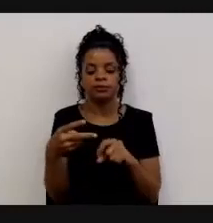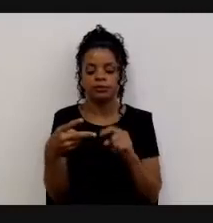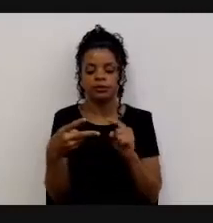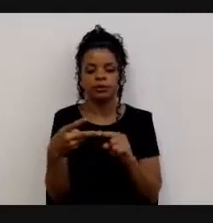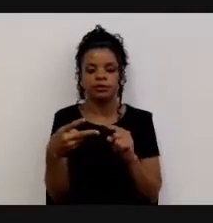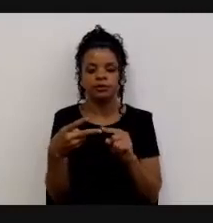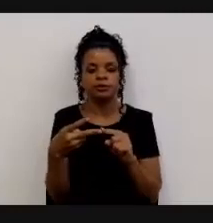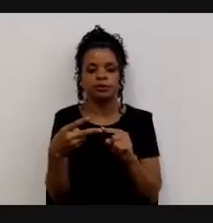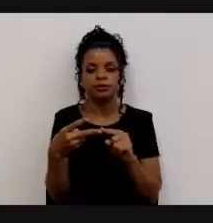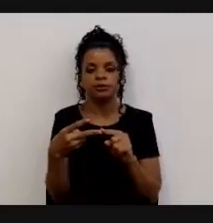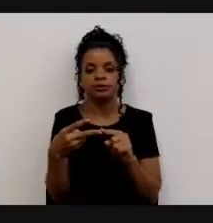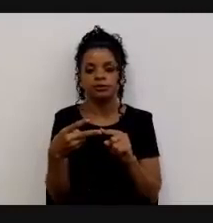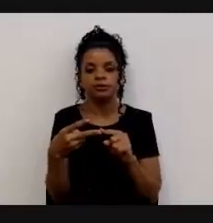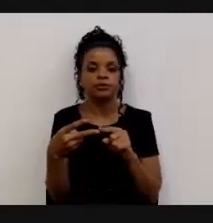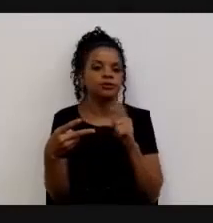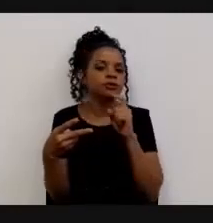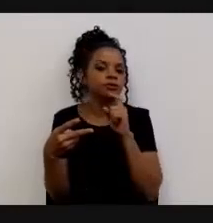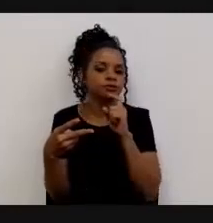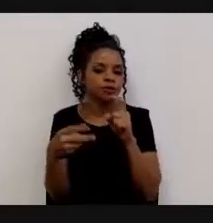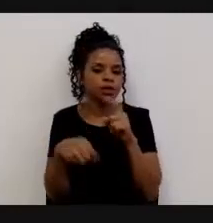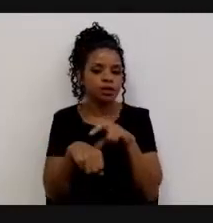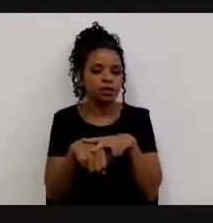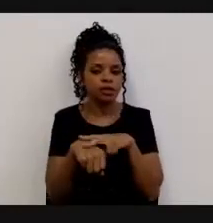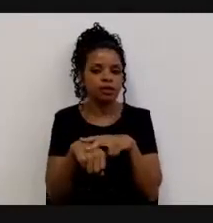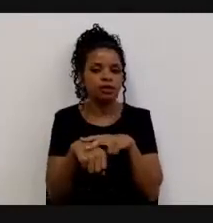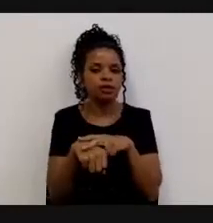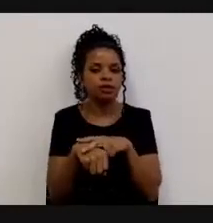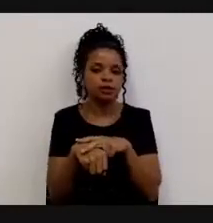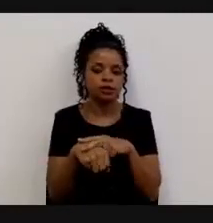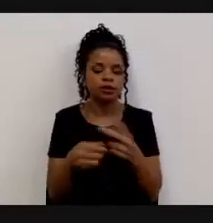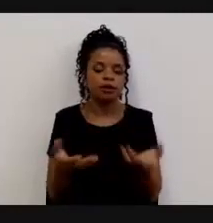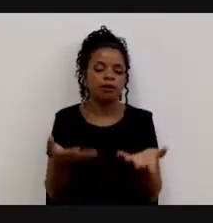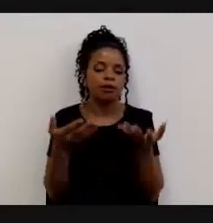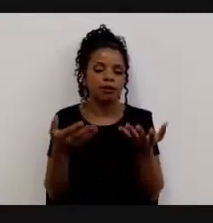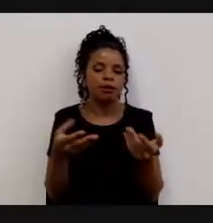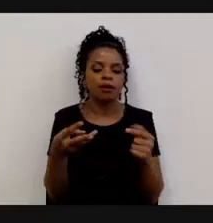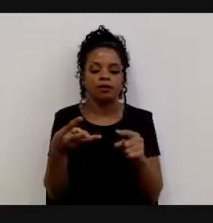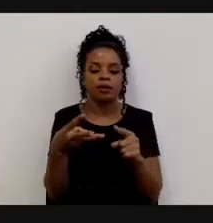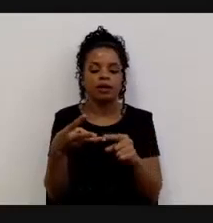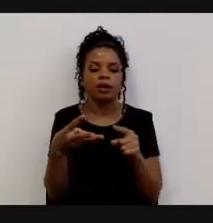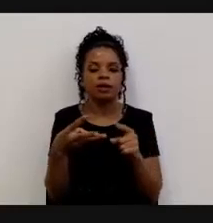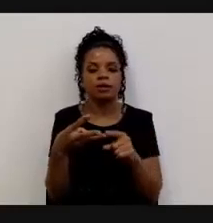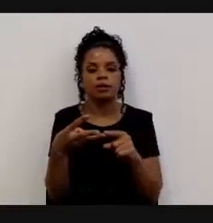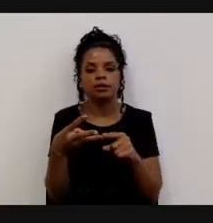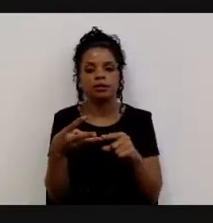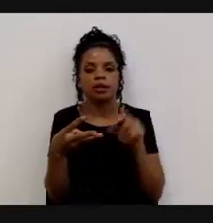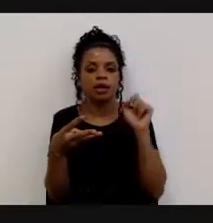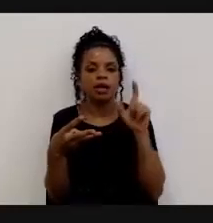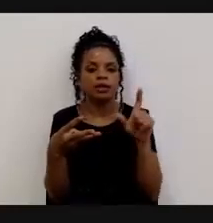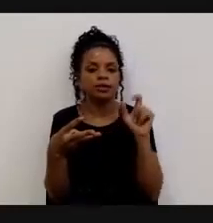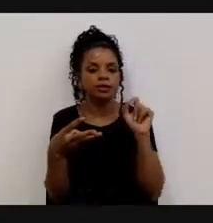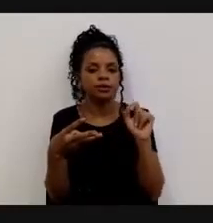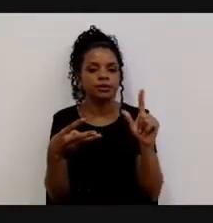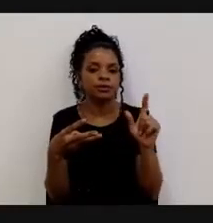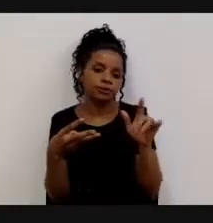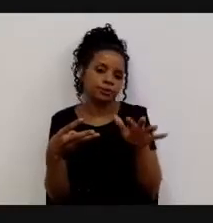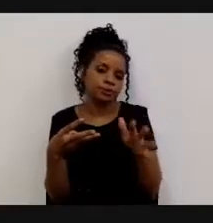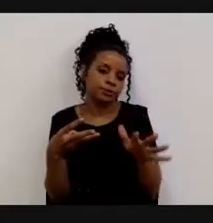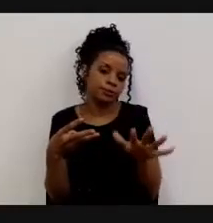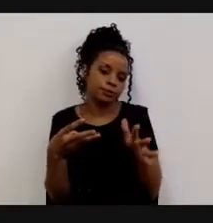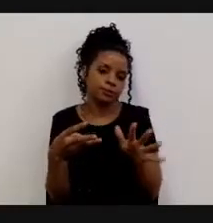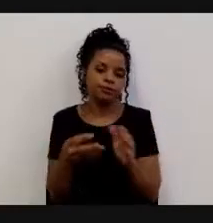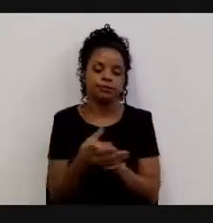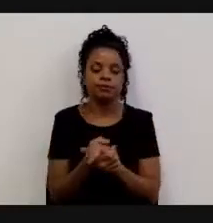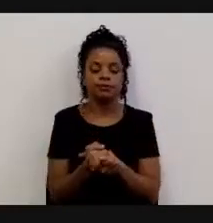as verdes as softs e azul middle. E aqui, só pelo parâmetro